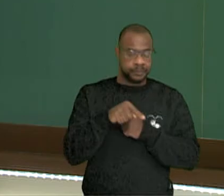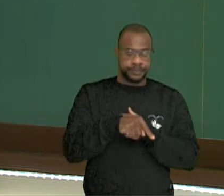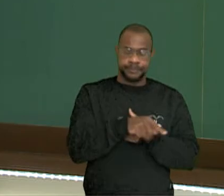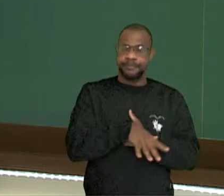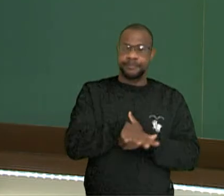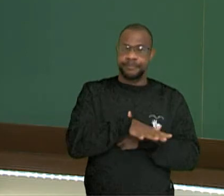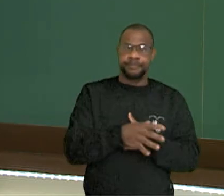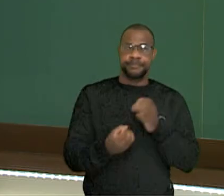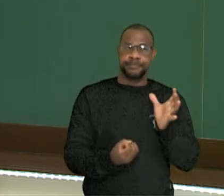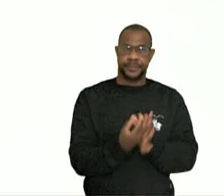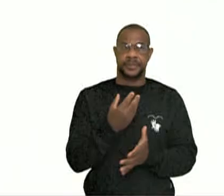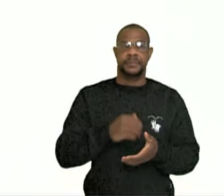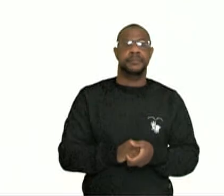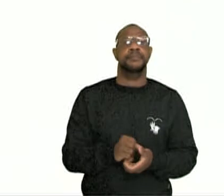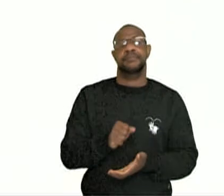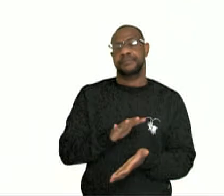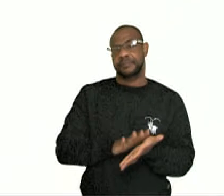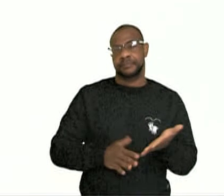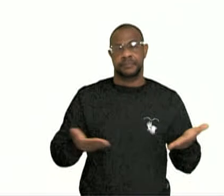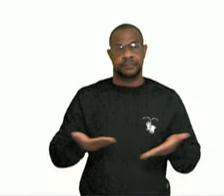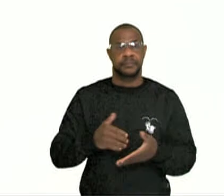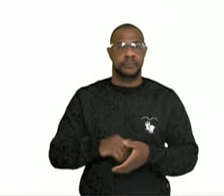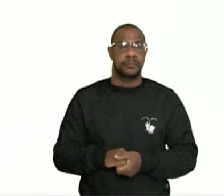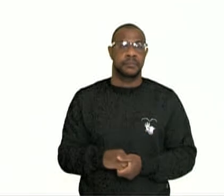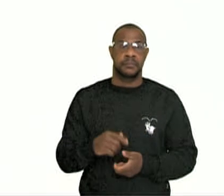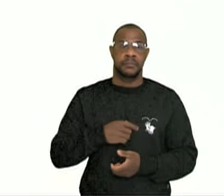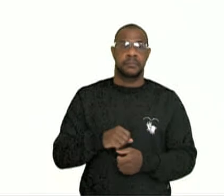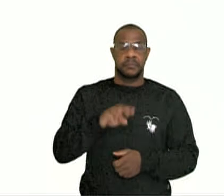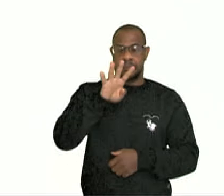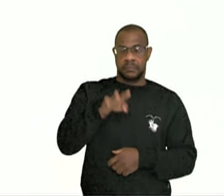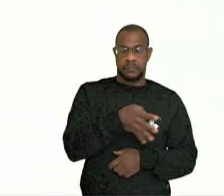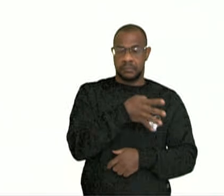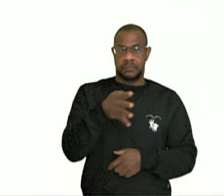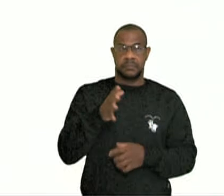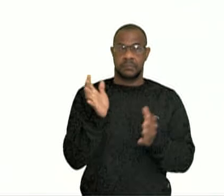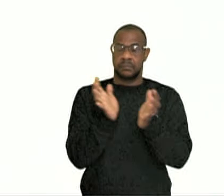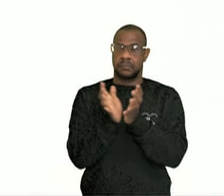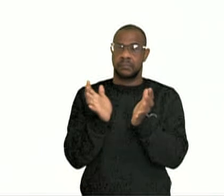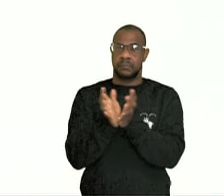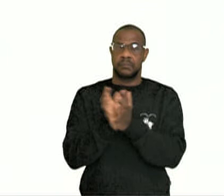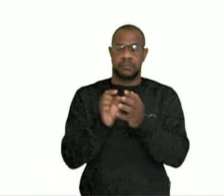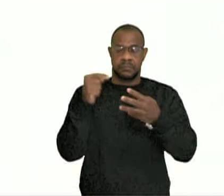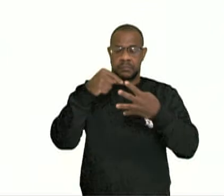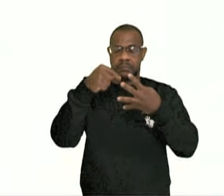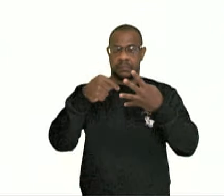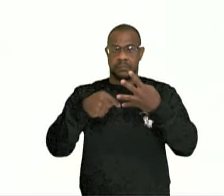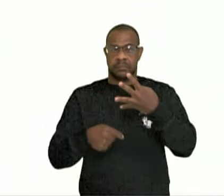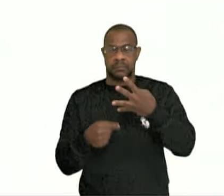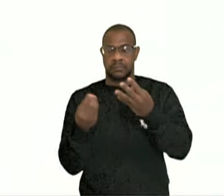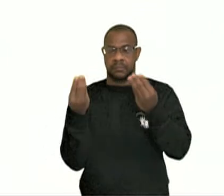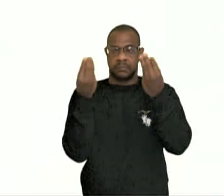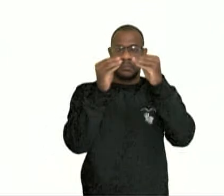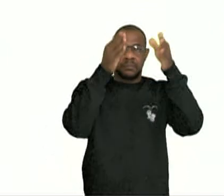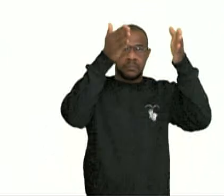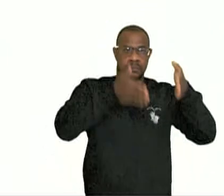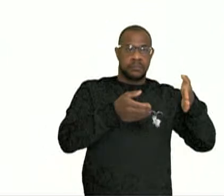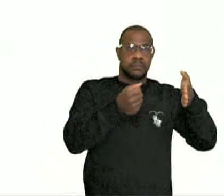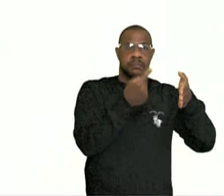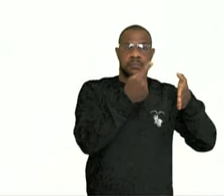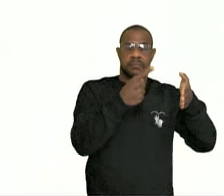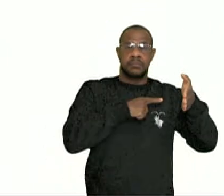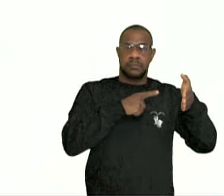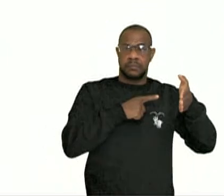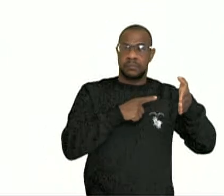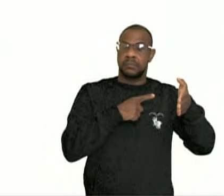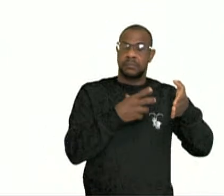real. E aqui olha a nossa atividade, né? Em uma tabela, agrupe os itens abaixo, inserindo na primeira coluna aqueles